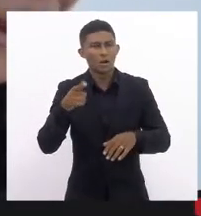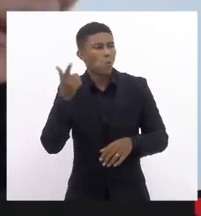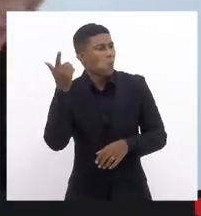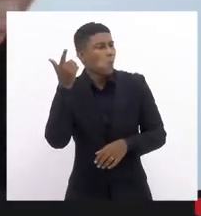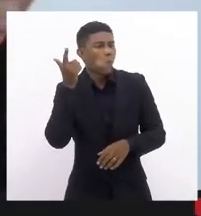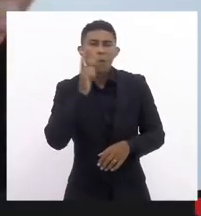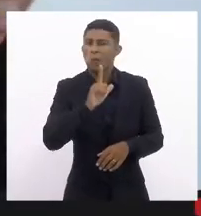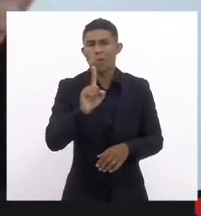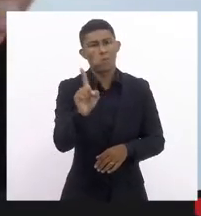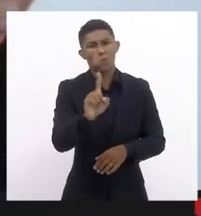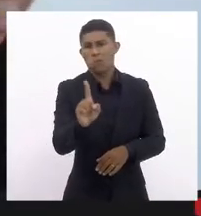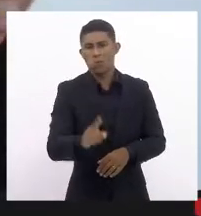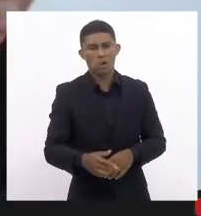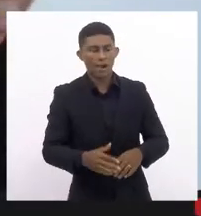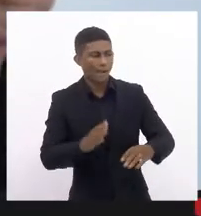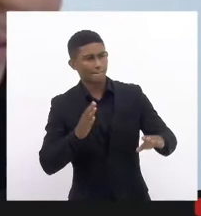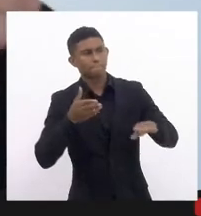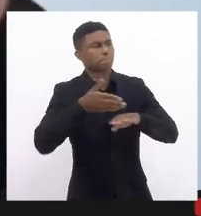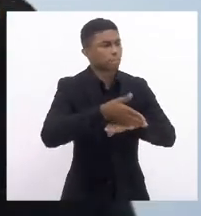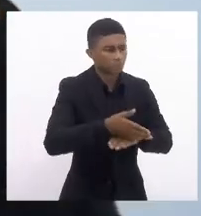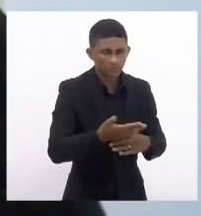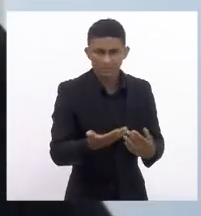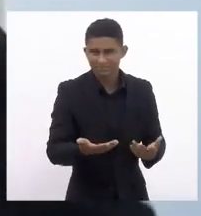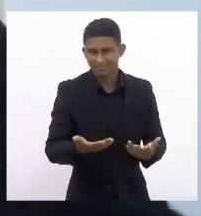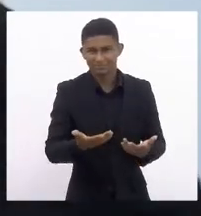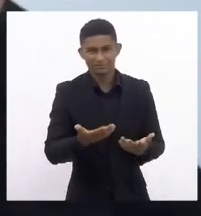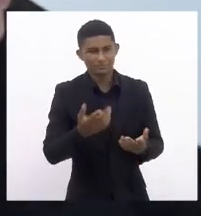sociedade em igualdade de condições com as demais